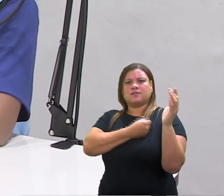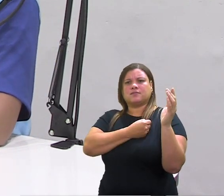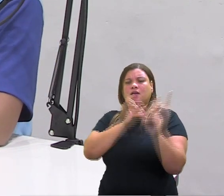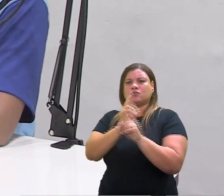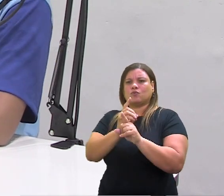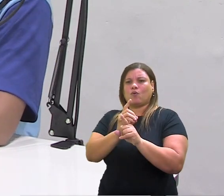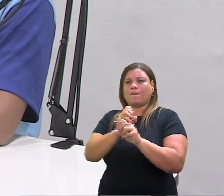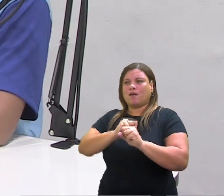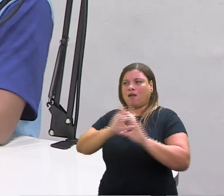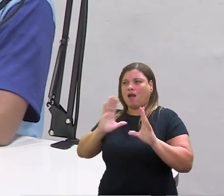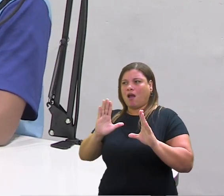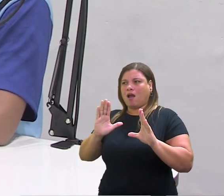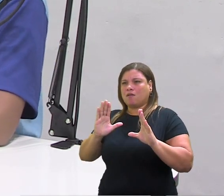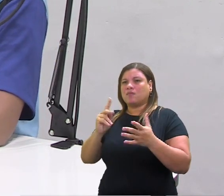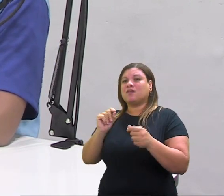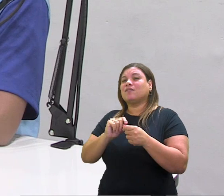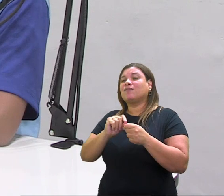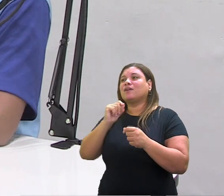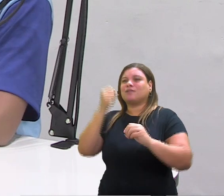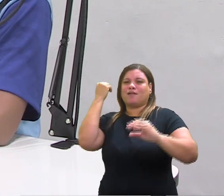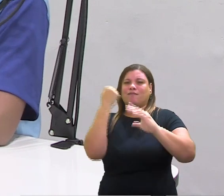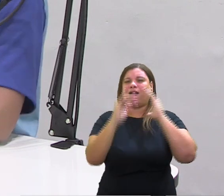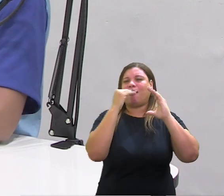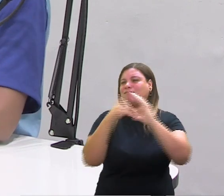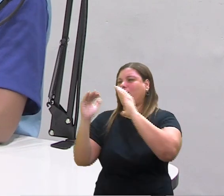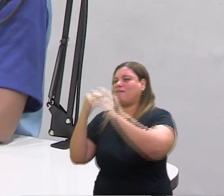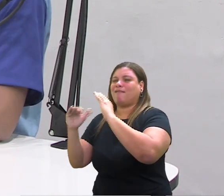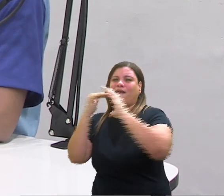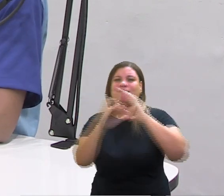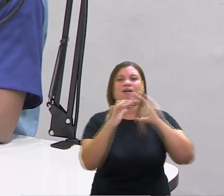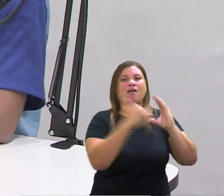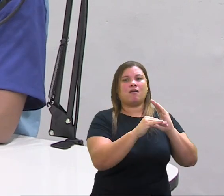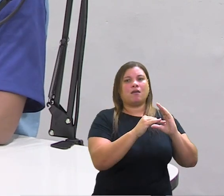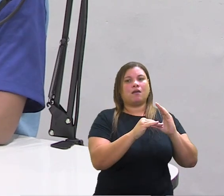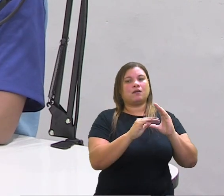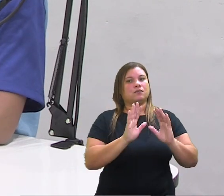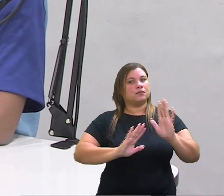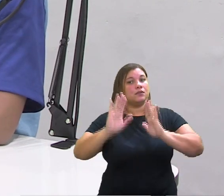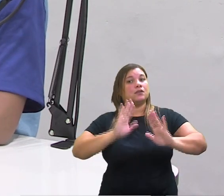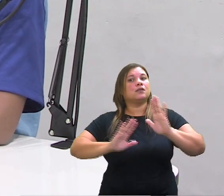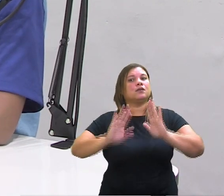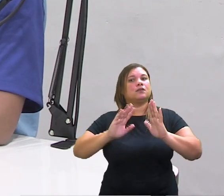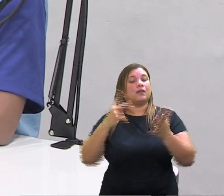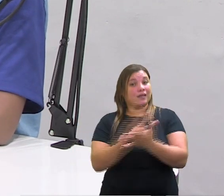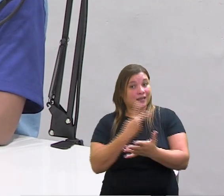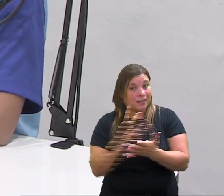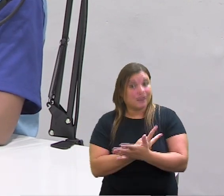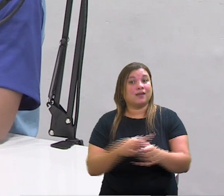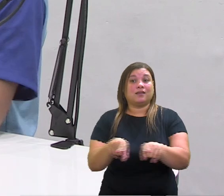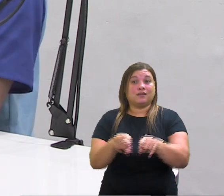privacidade. Invadindo. Sim, invadindo. Eu já estou sendo totalmente errado.